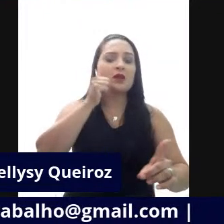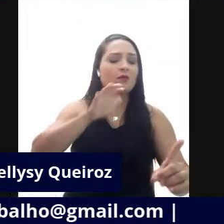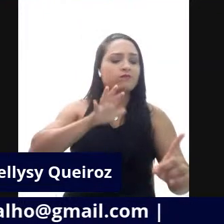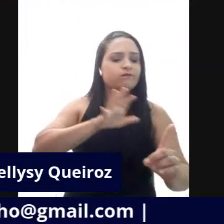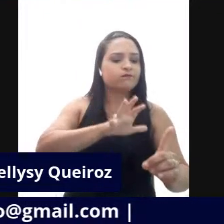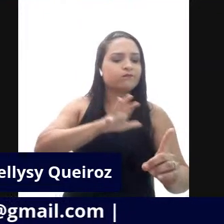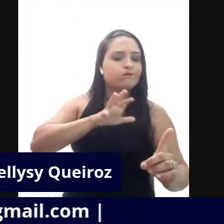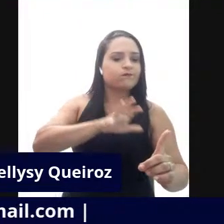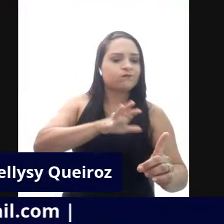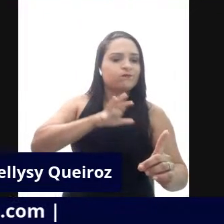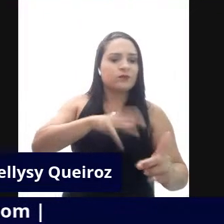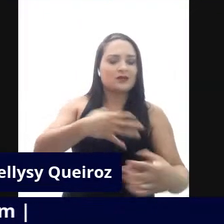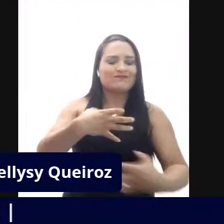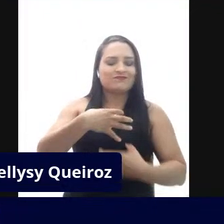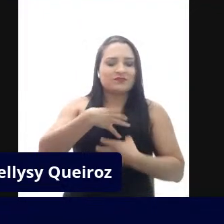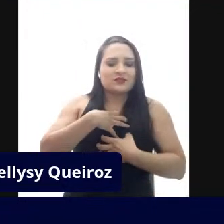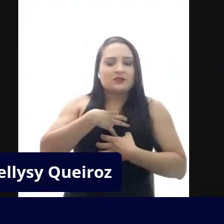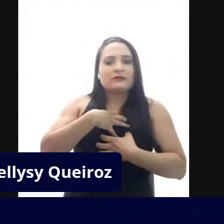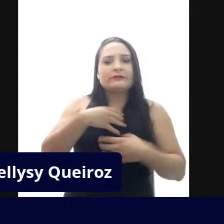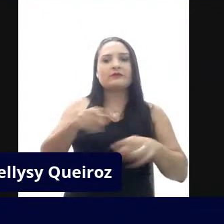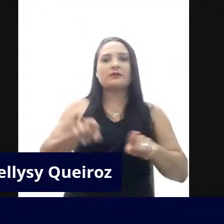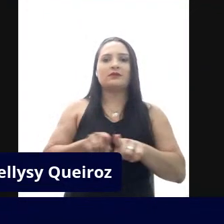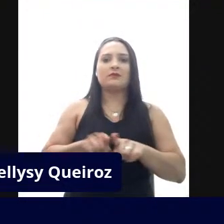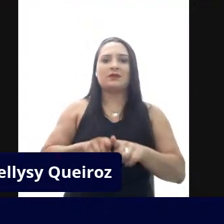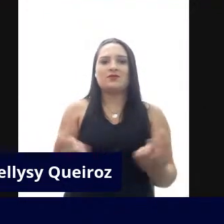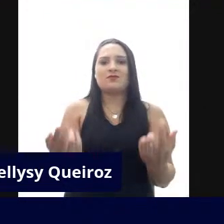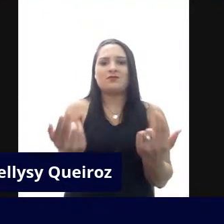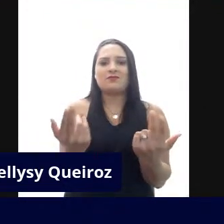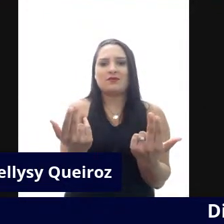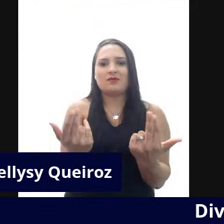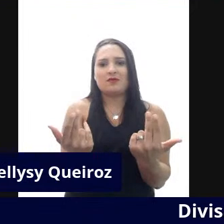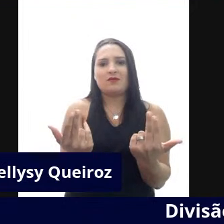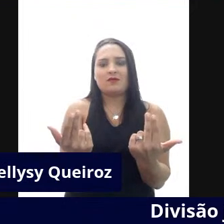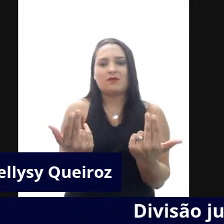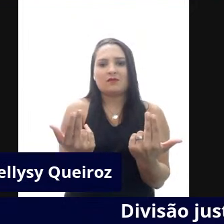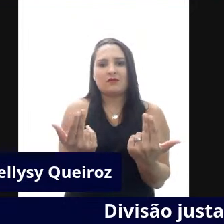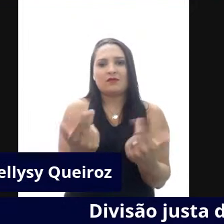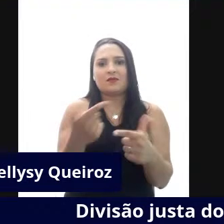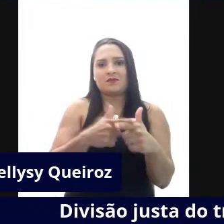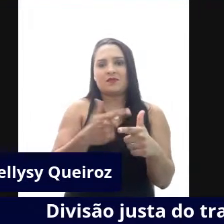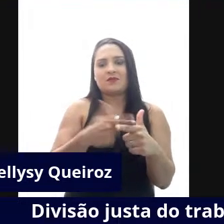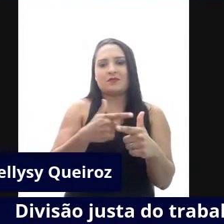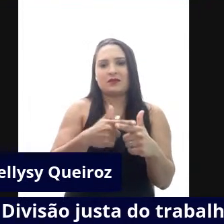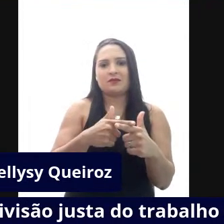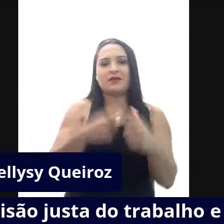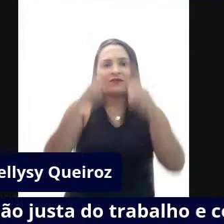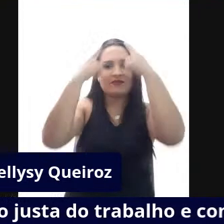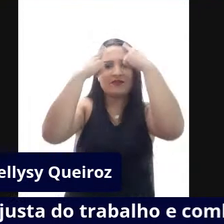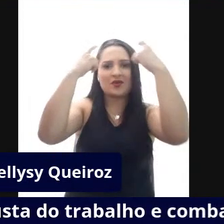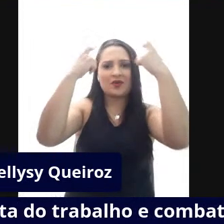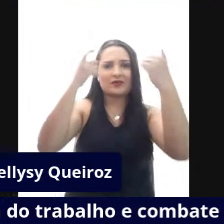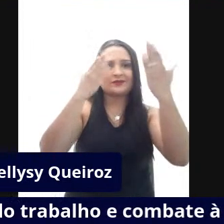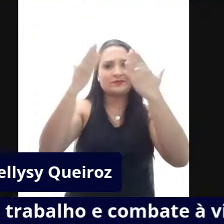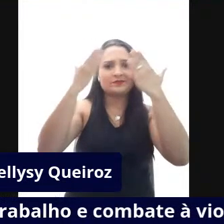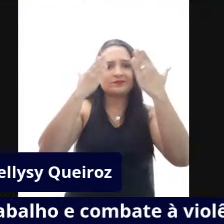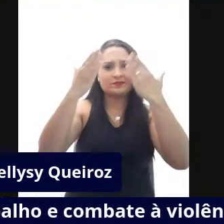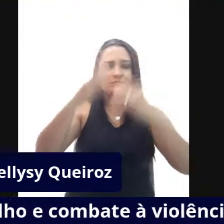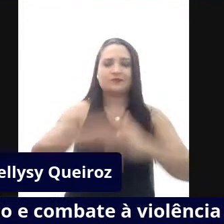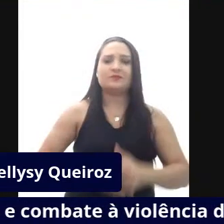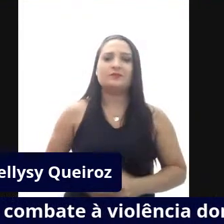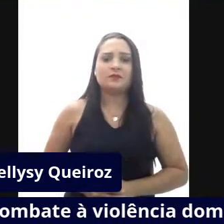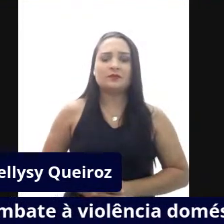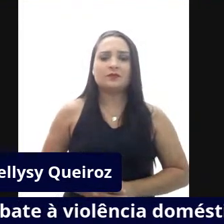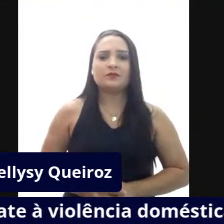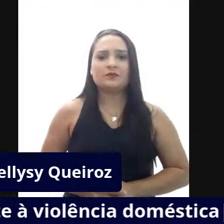esses padrões de masculinidades, desnaturalizando as violências e promovendo uma